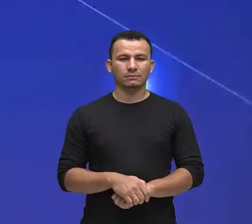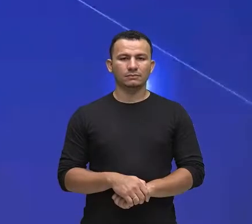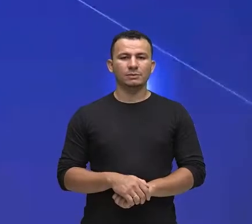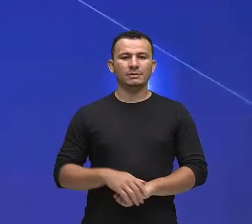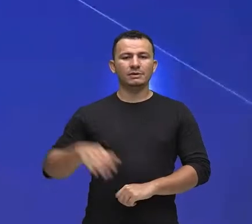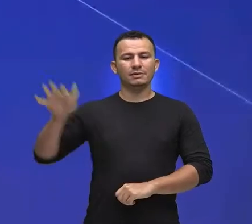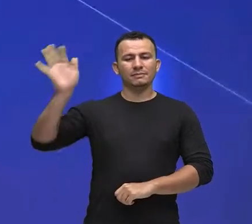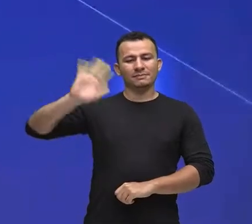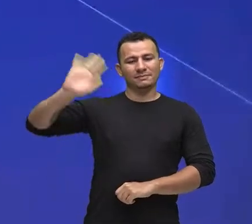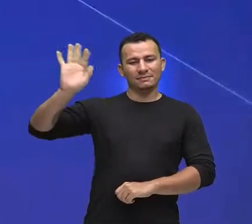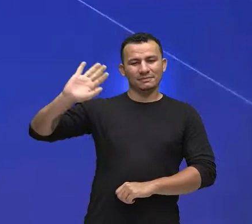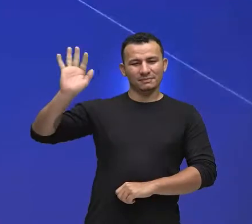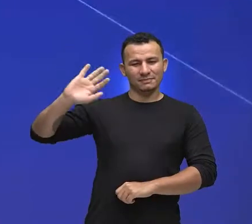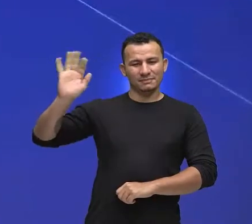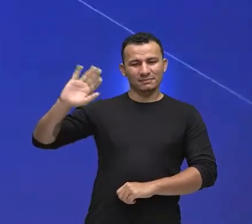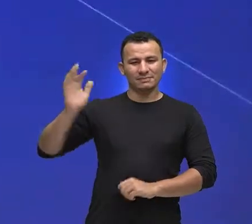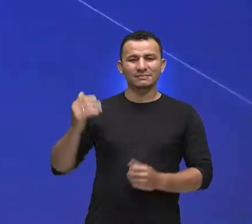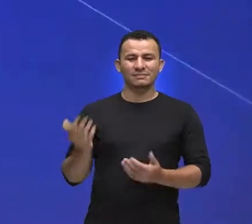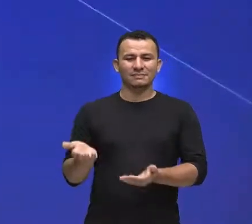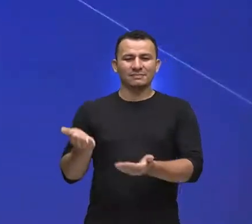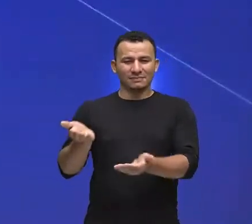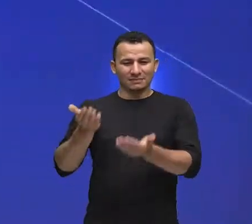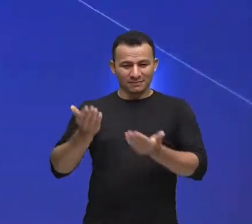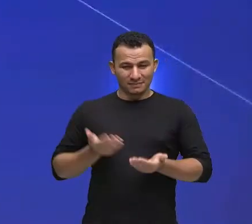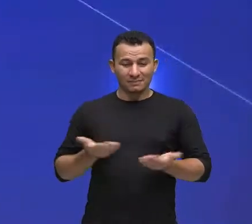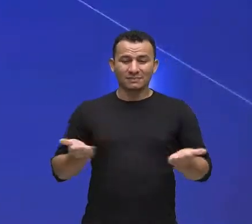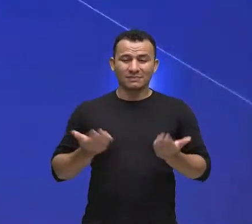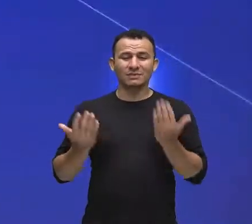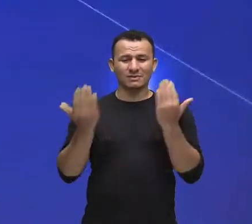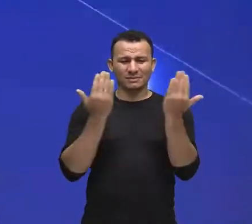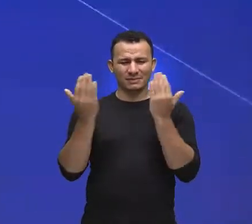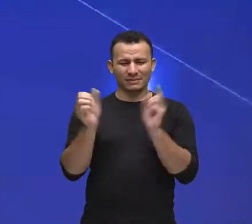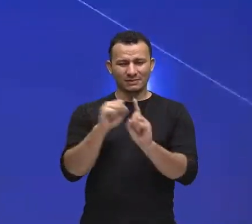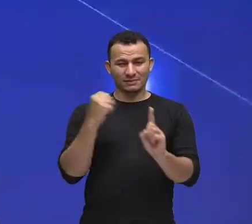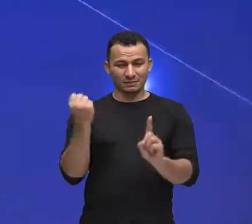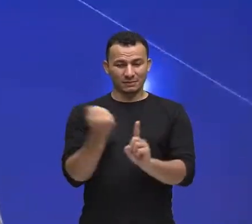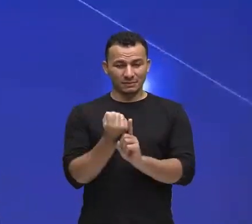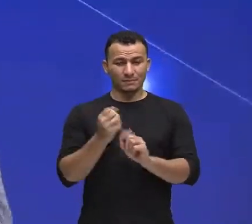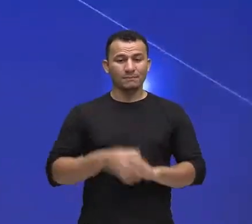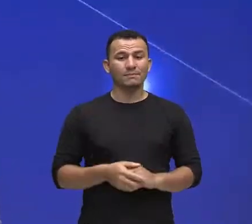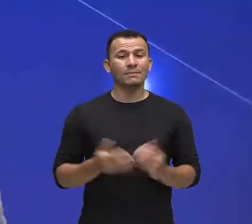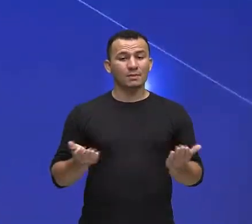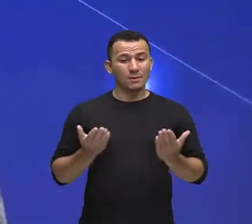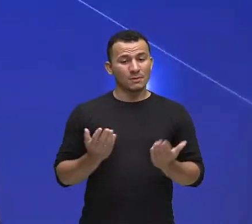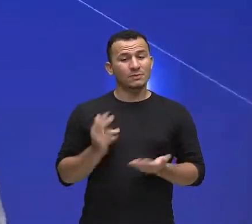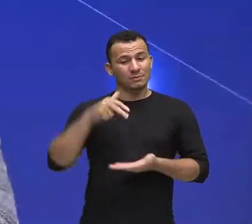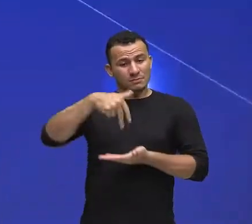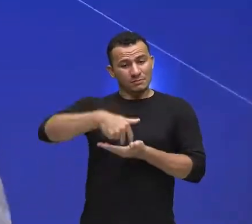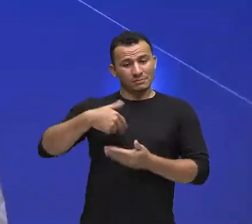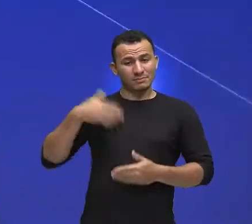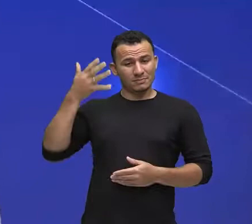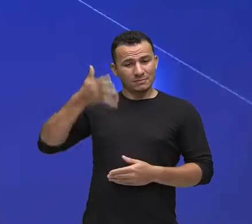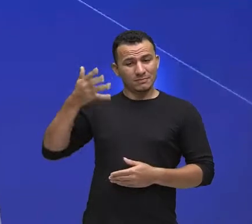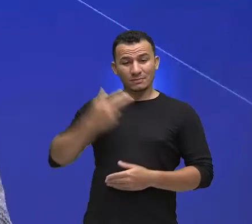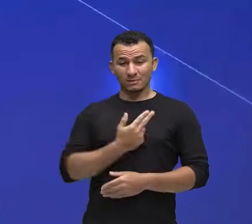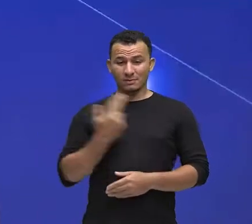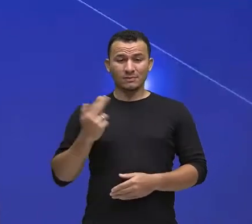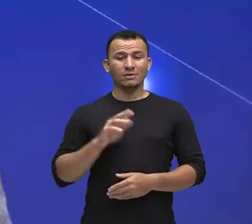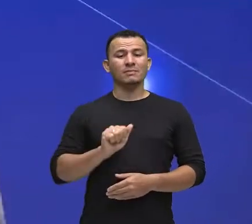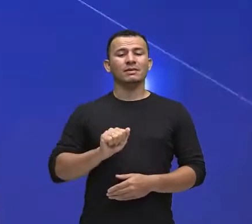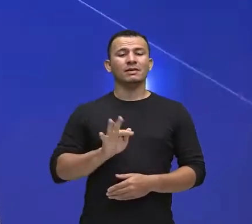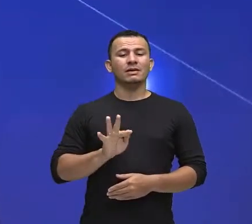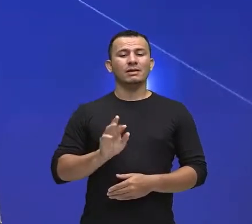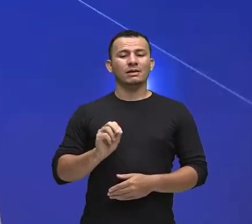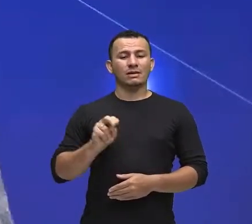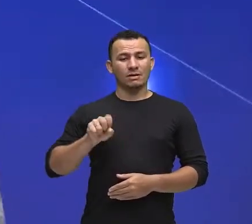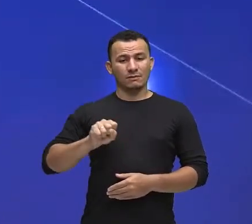Olá, tudo bem, caro estudante? Bem-vindo de novo a mais um Psicossocial. Hoje conduzido por mim, Afonso Brasil, psicólogo,